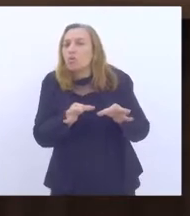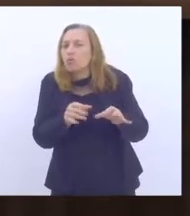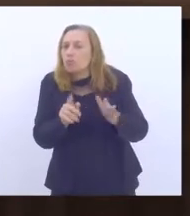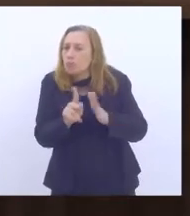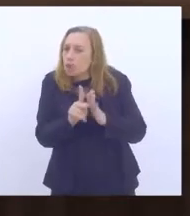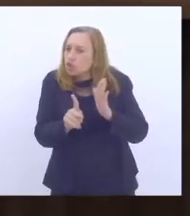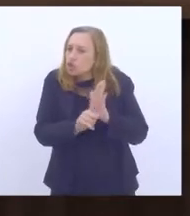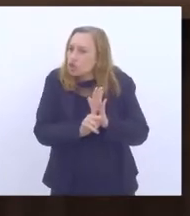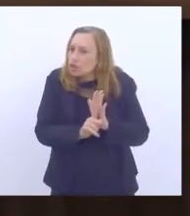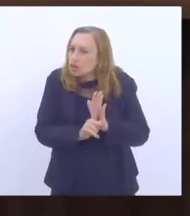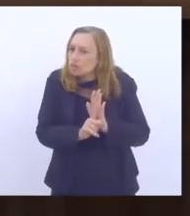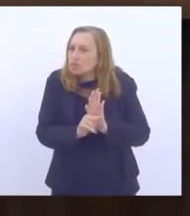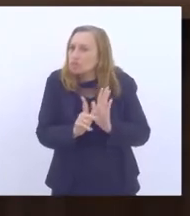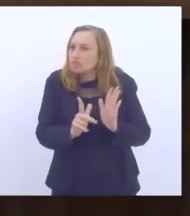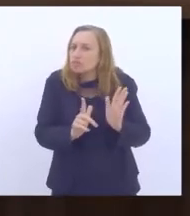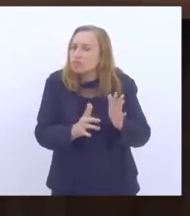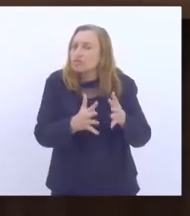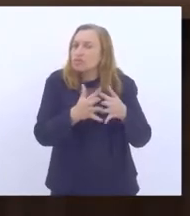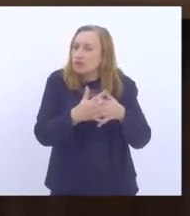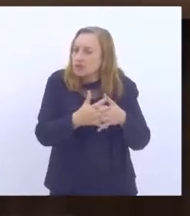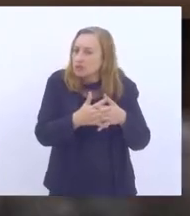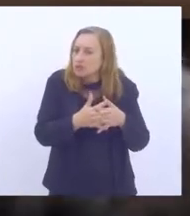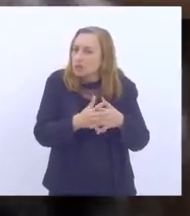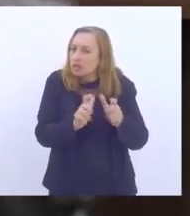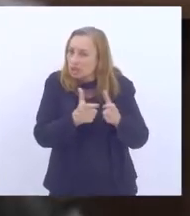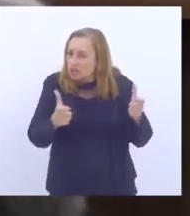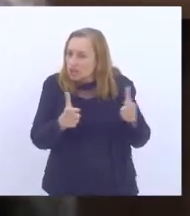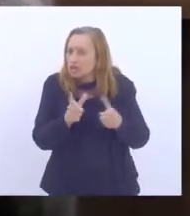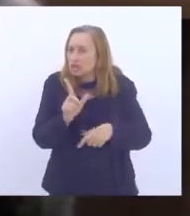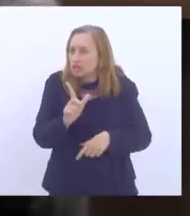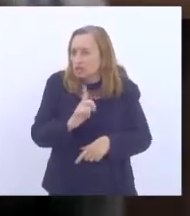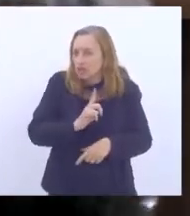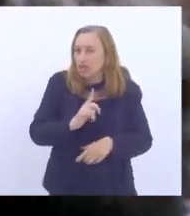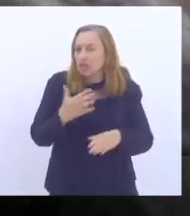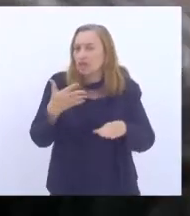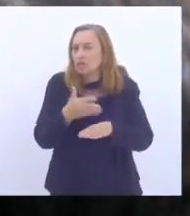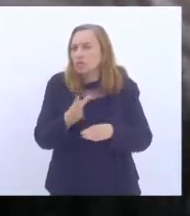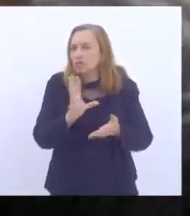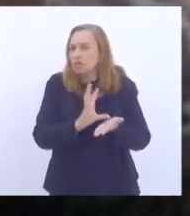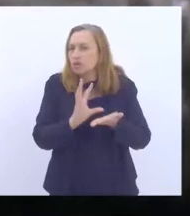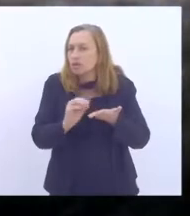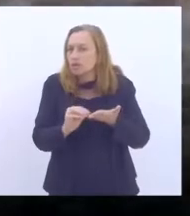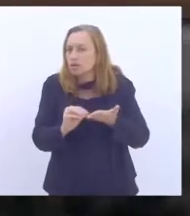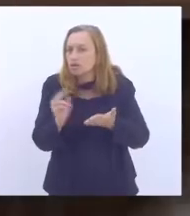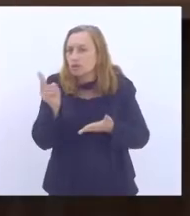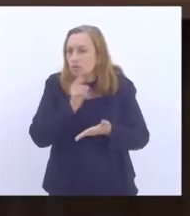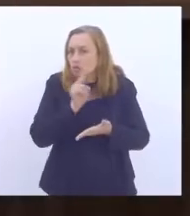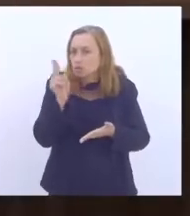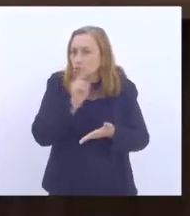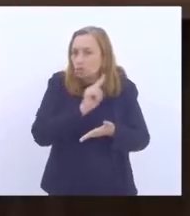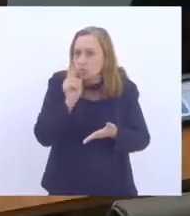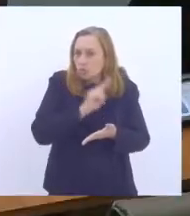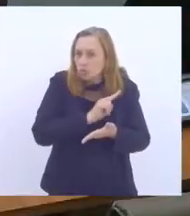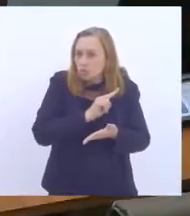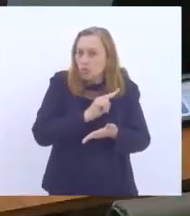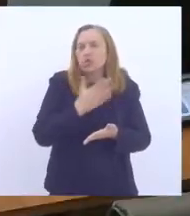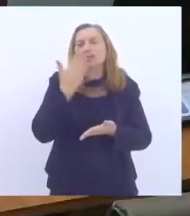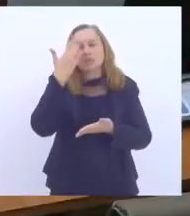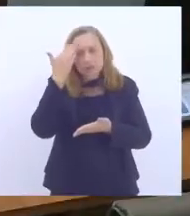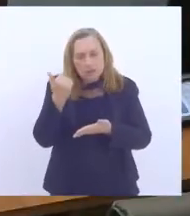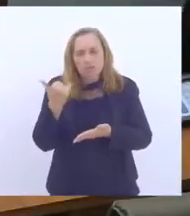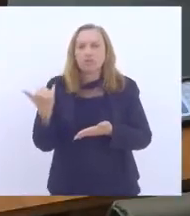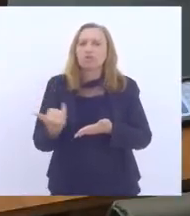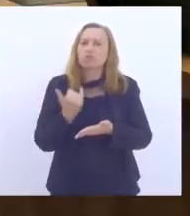que tenha complexidade que tem projeto entrou na pauta em regime de urgência a gente